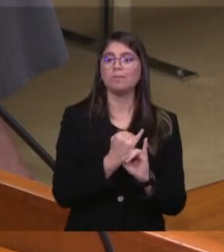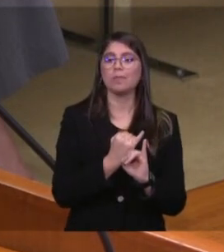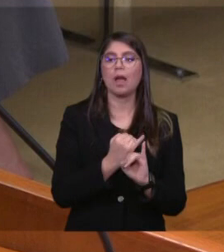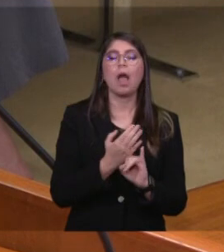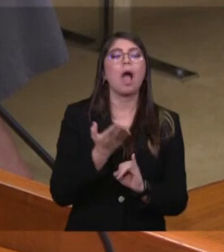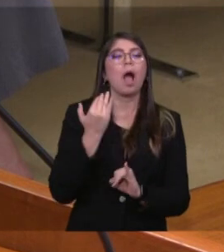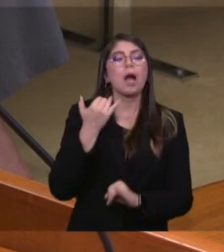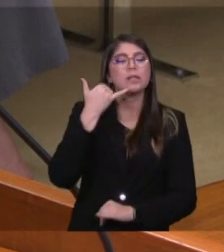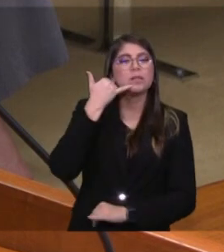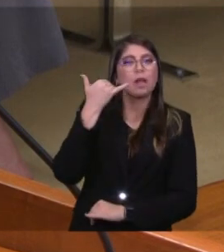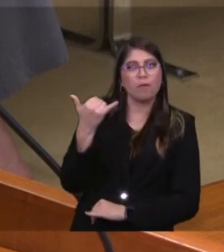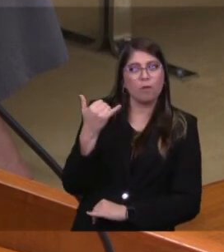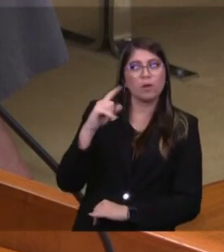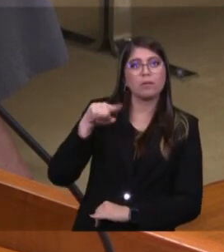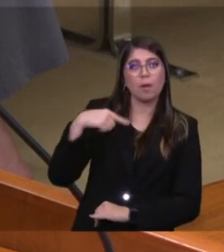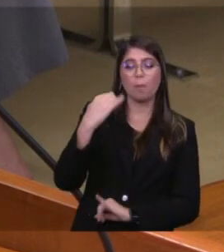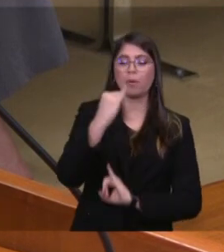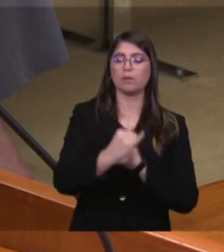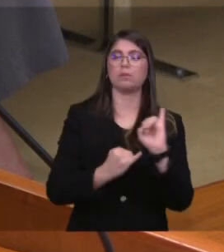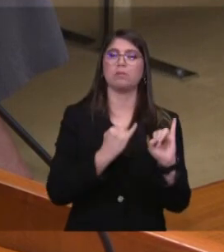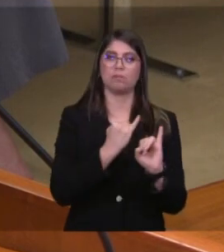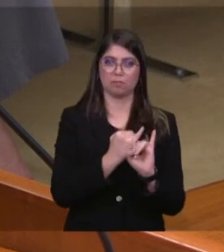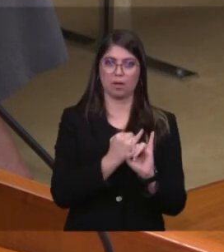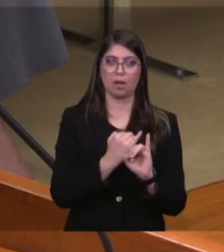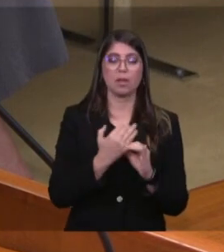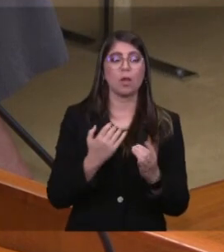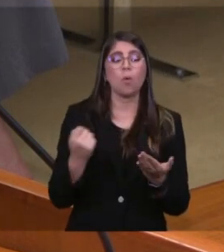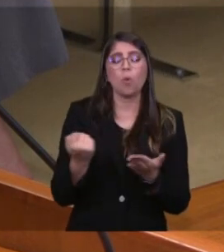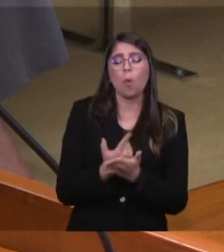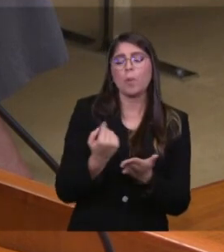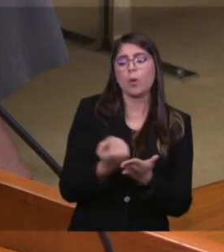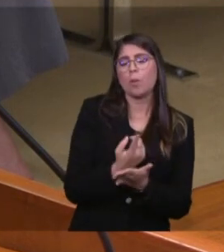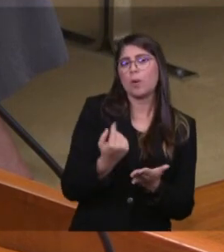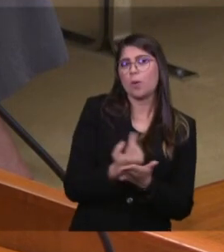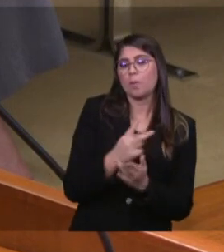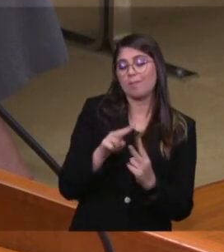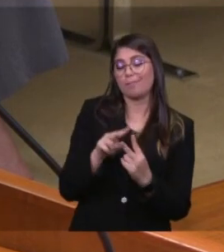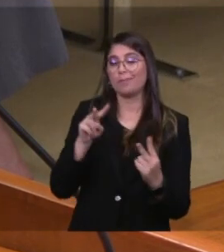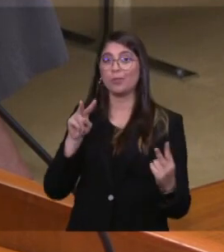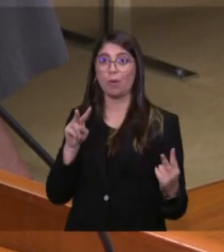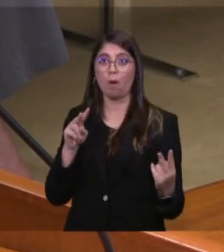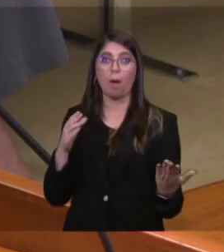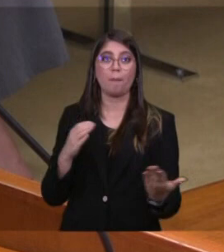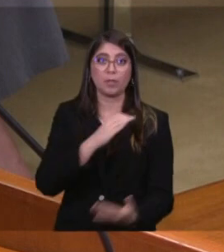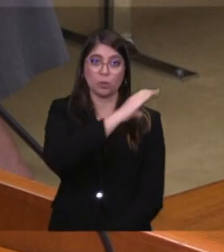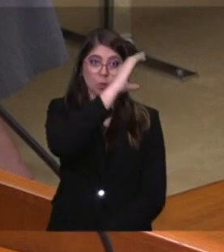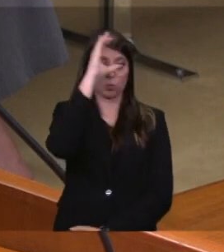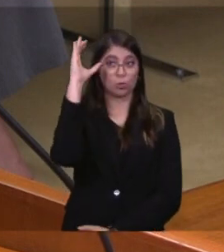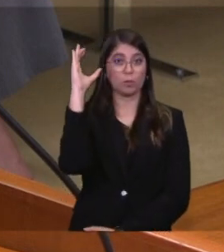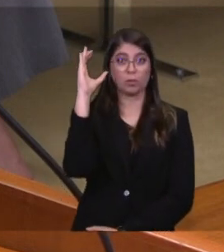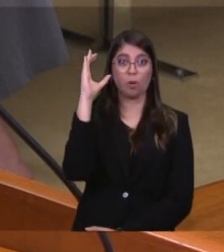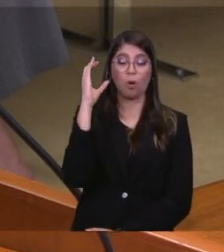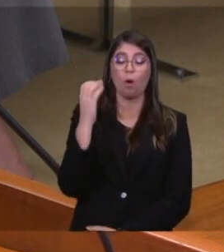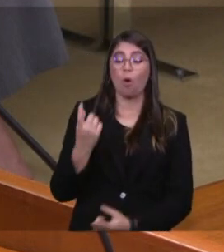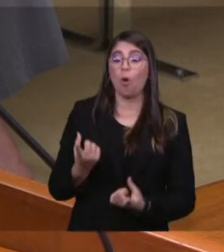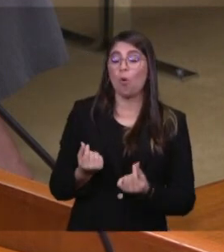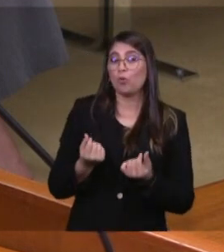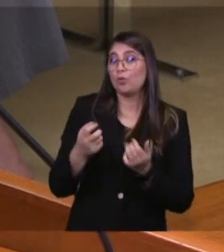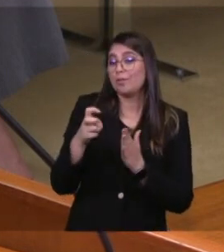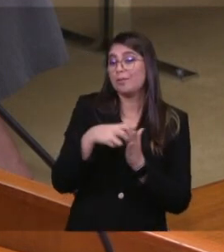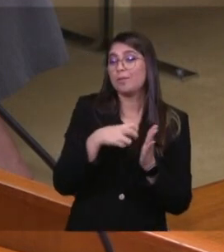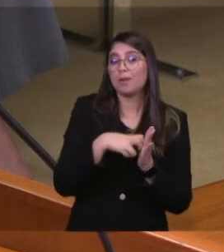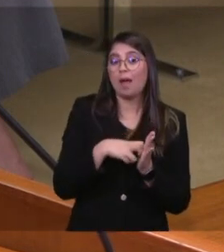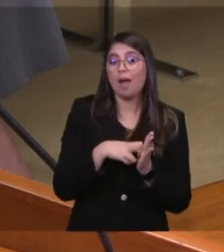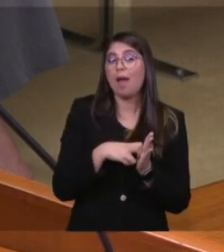Antes era telefone e depois foram para a internet. Com essas compras à distância, o consumidor deixava toda a arrecadação tributária